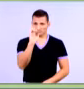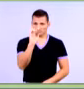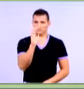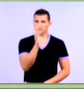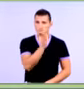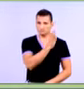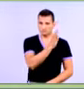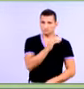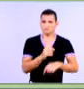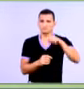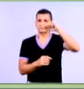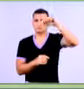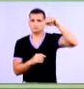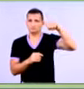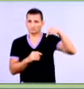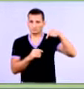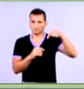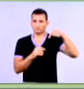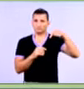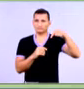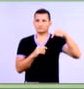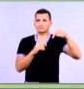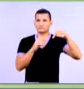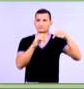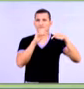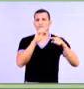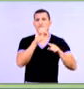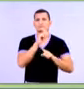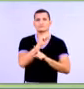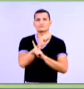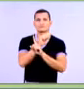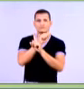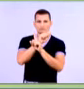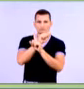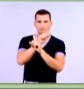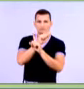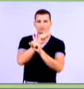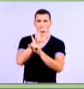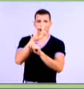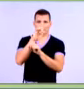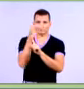quando eu passar pelo lado direito. Então, olha, passei do lado direito do A,